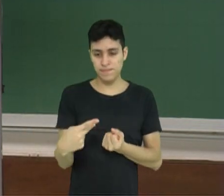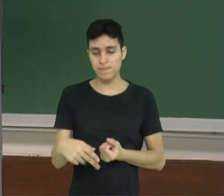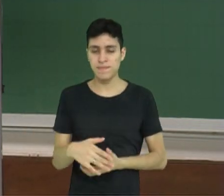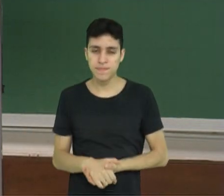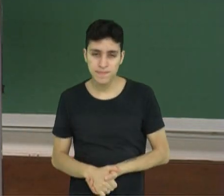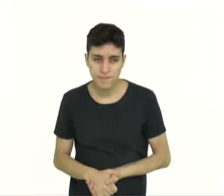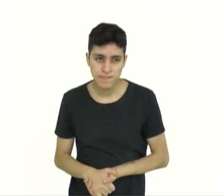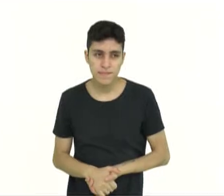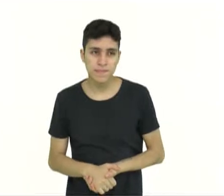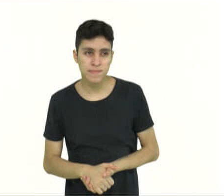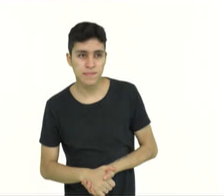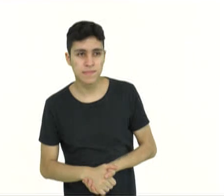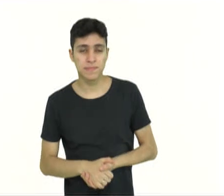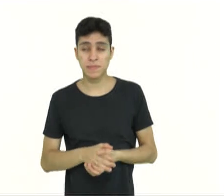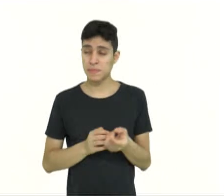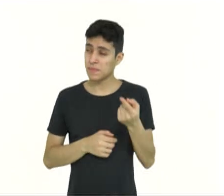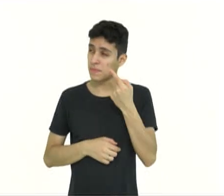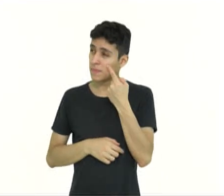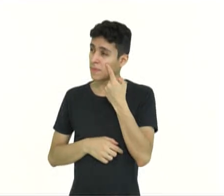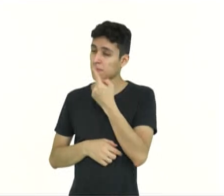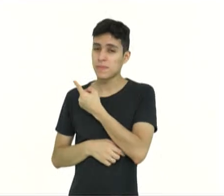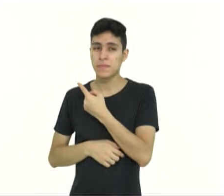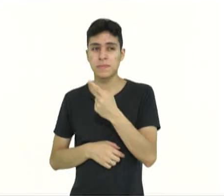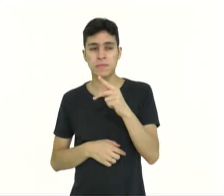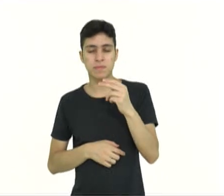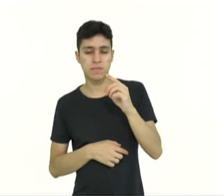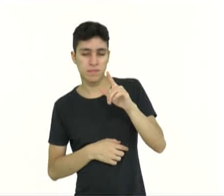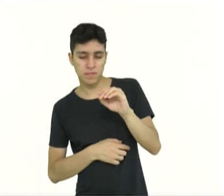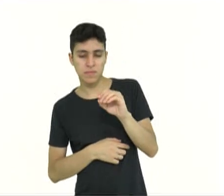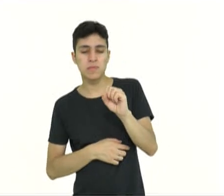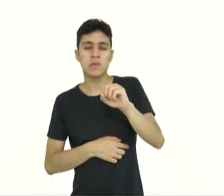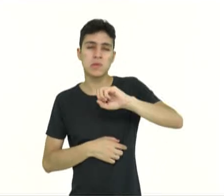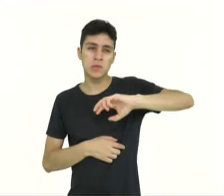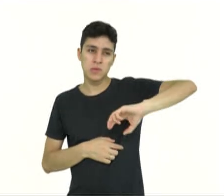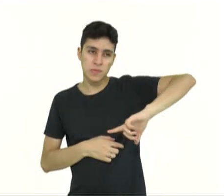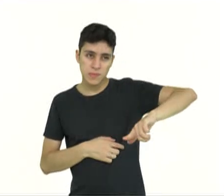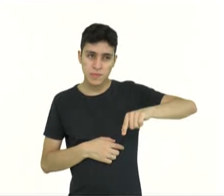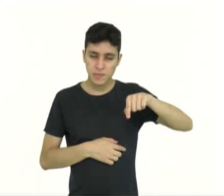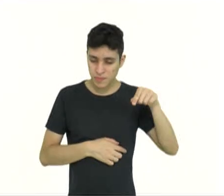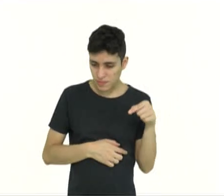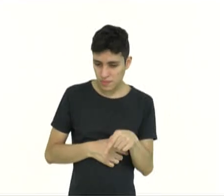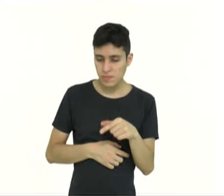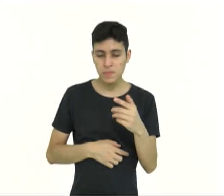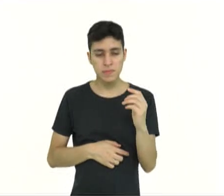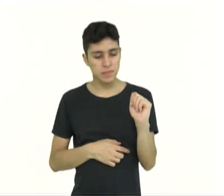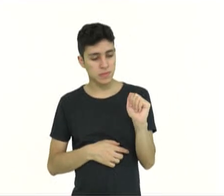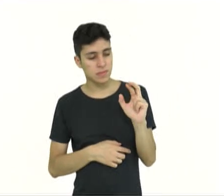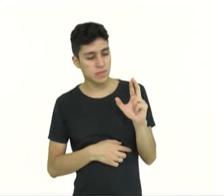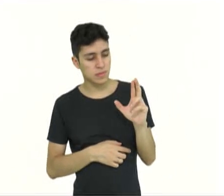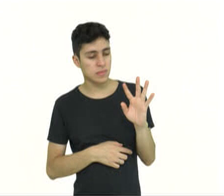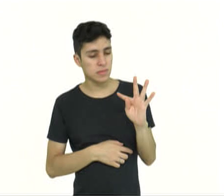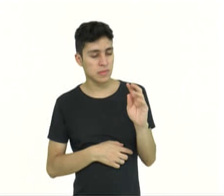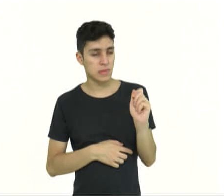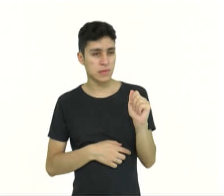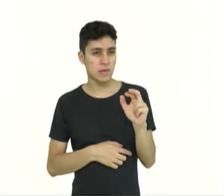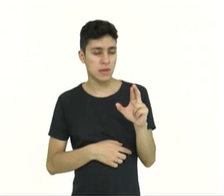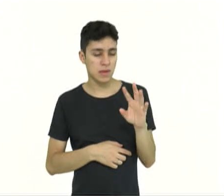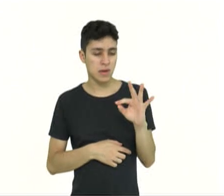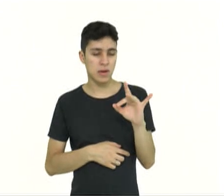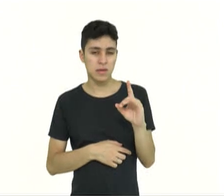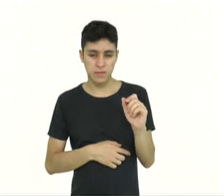planeta. Já no outro extremo, né, do planeta, encontra-se a região polar da Antártida, ou Antártica, ocupa